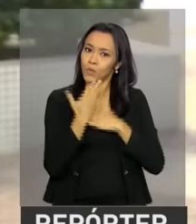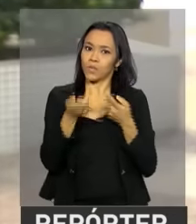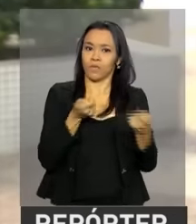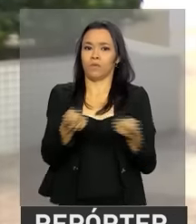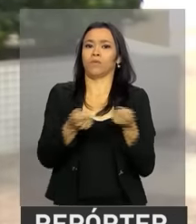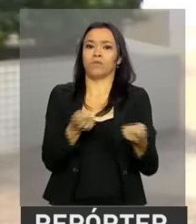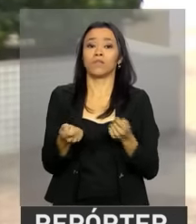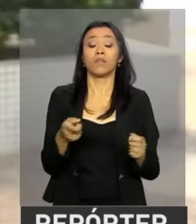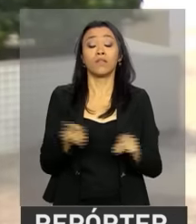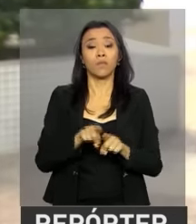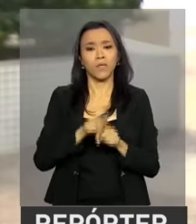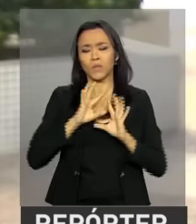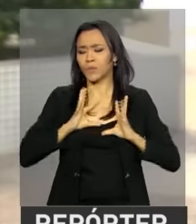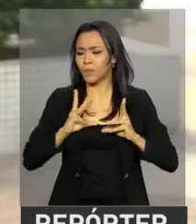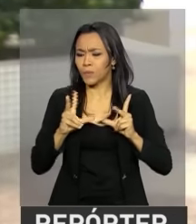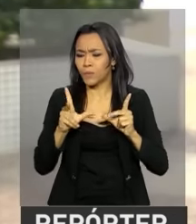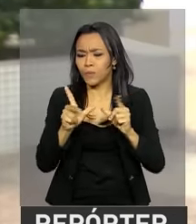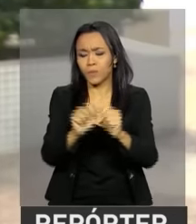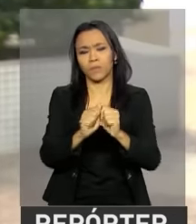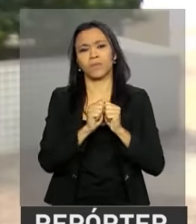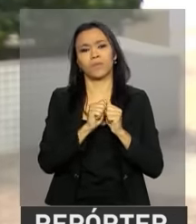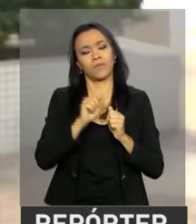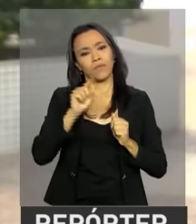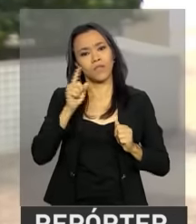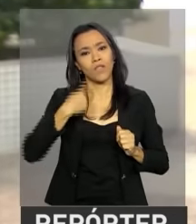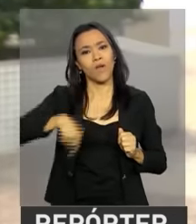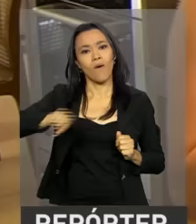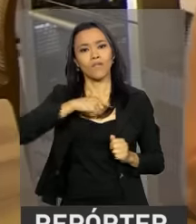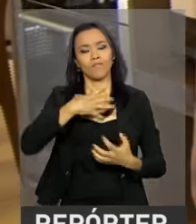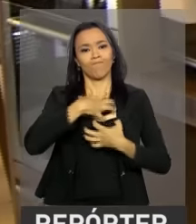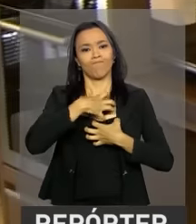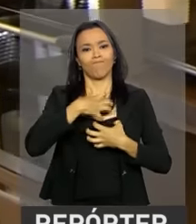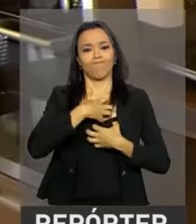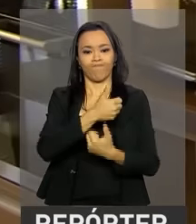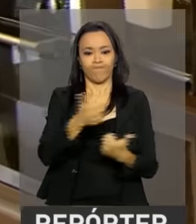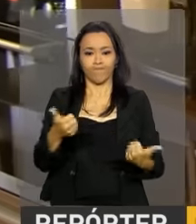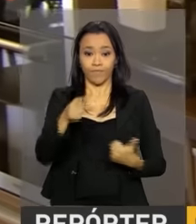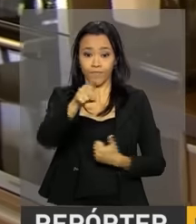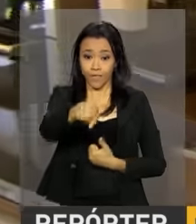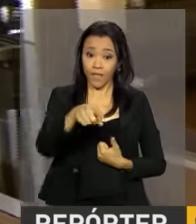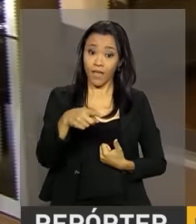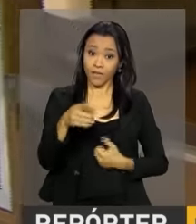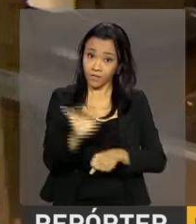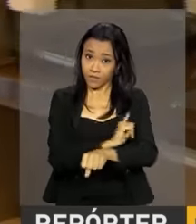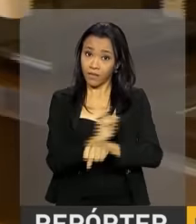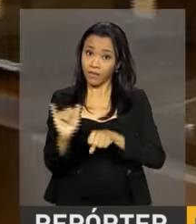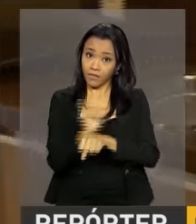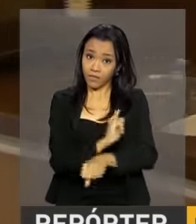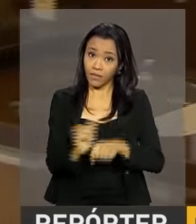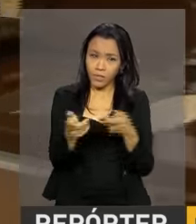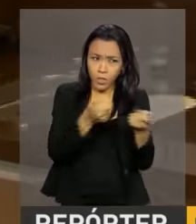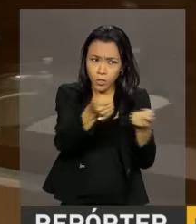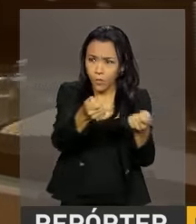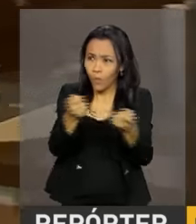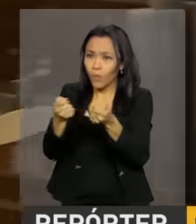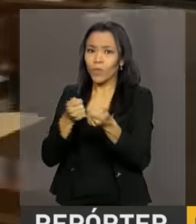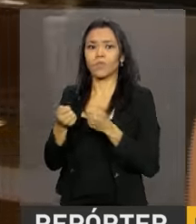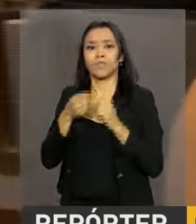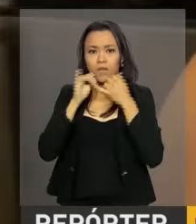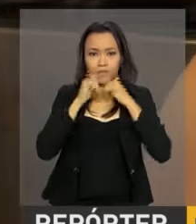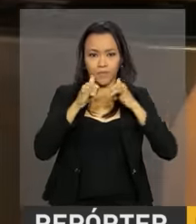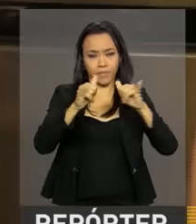de consumo em kil gerado a gente trouxe conforto né medidas sustentáveis também podem e devem ser